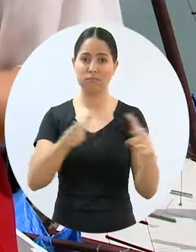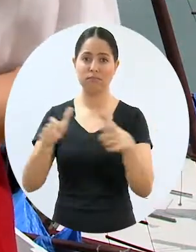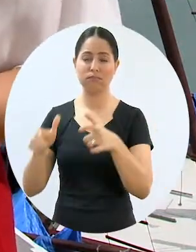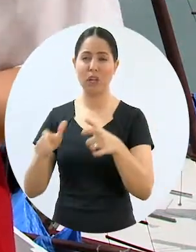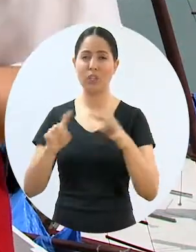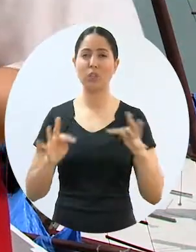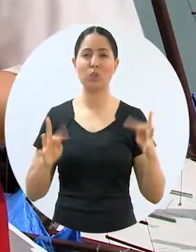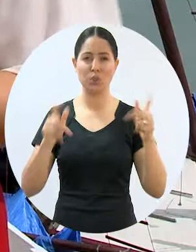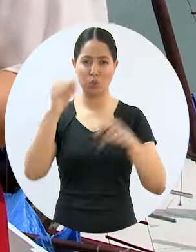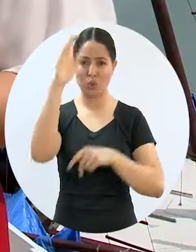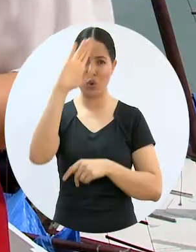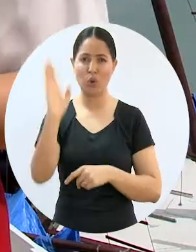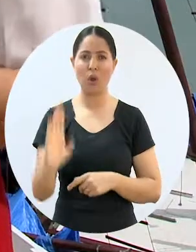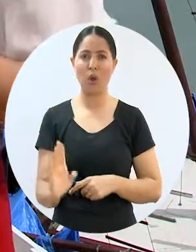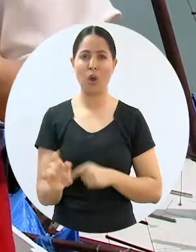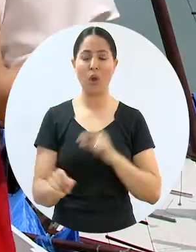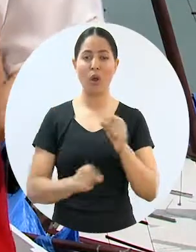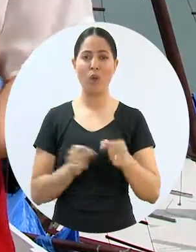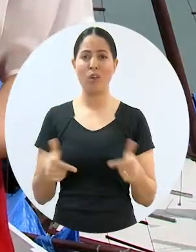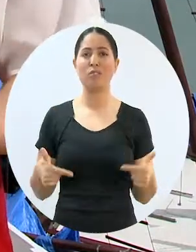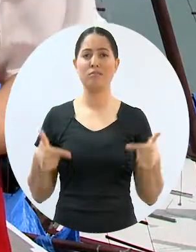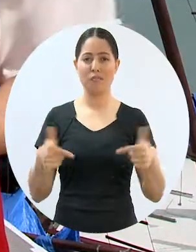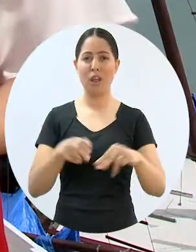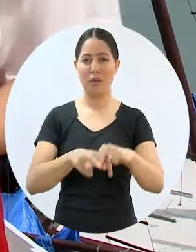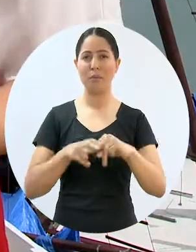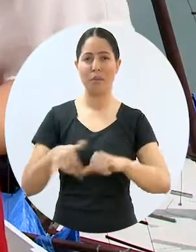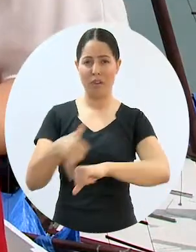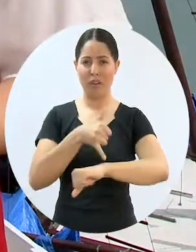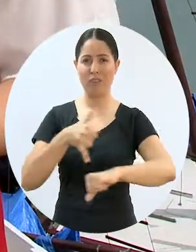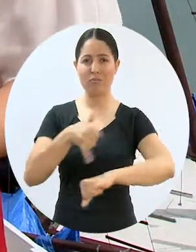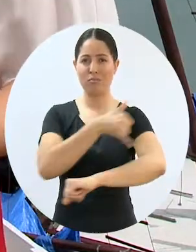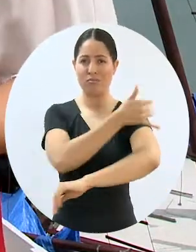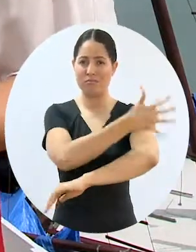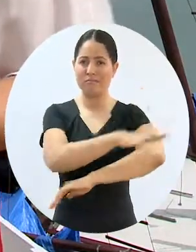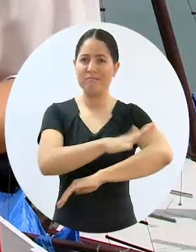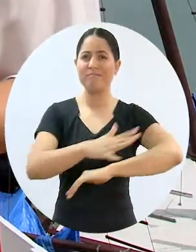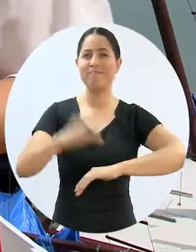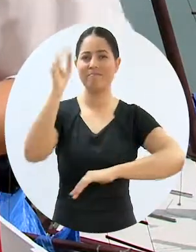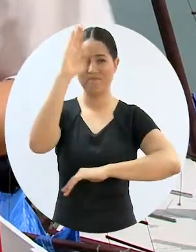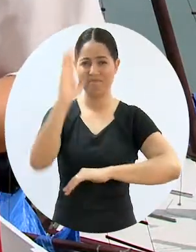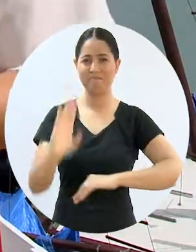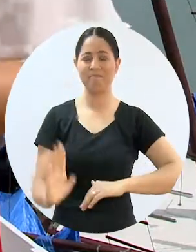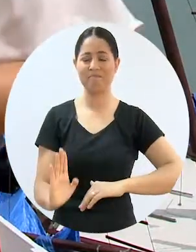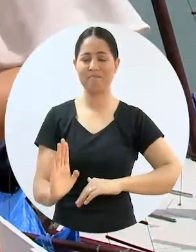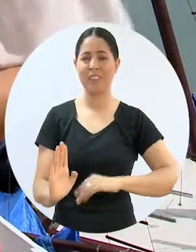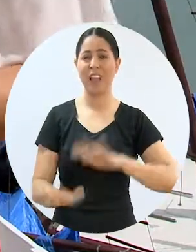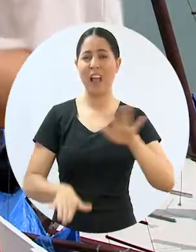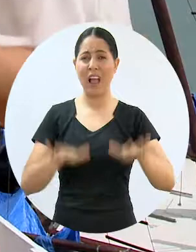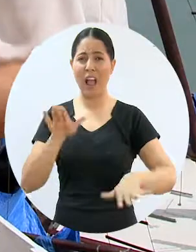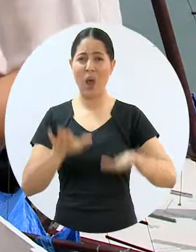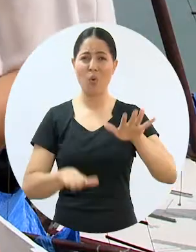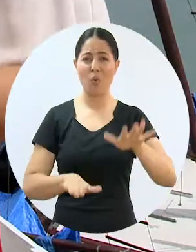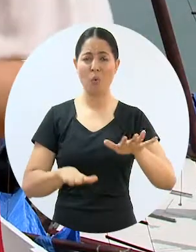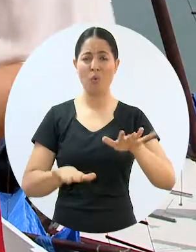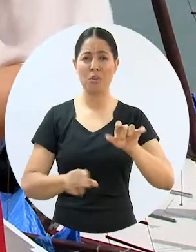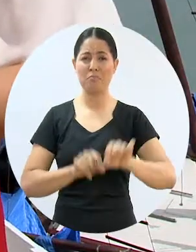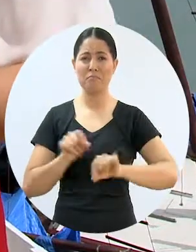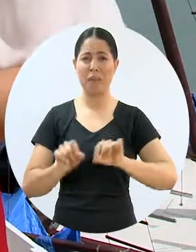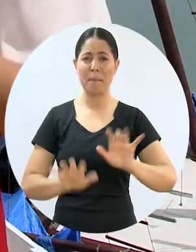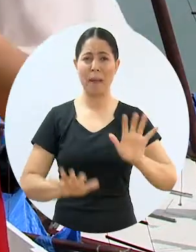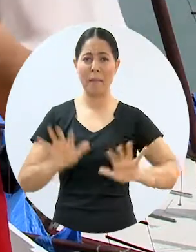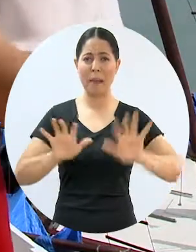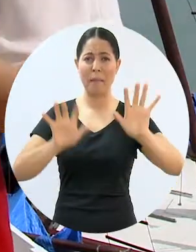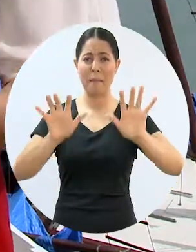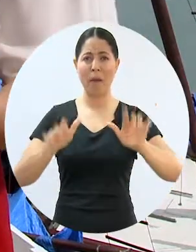estados do Brasil, justamente por conta das manchas de óleo que têm aparecido em algumas praias brasileiras. Algumas seccionais